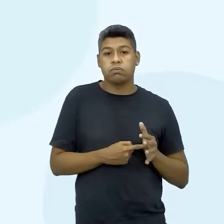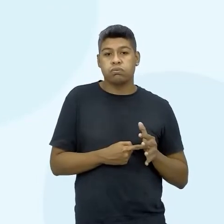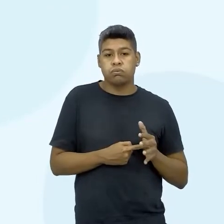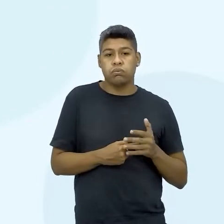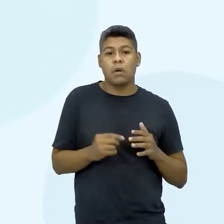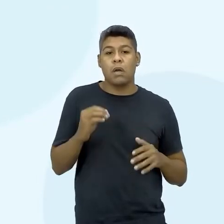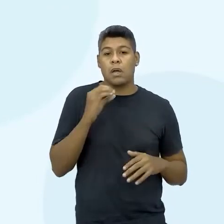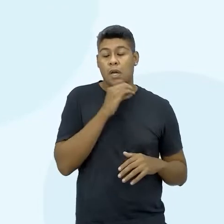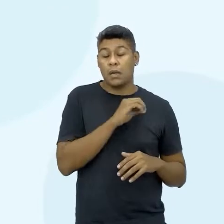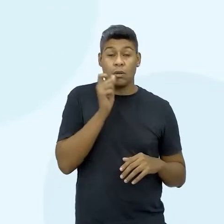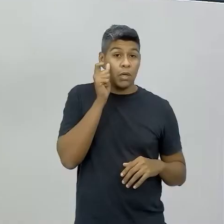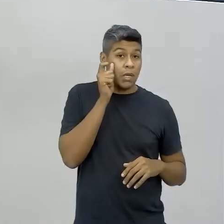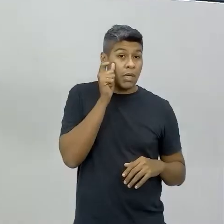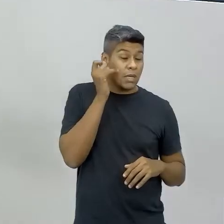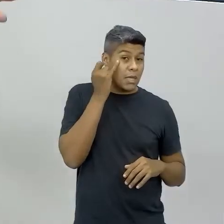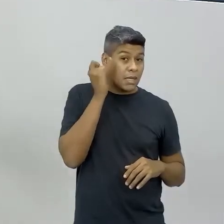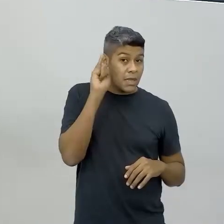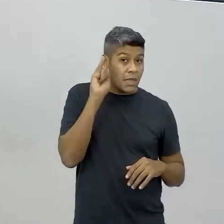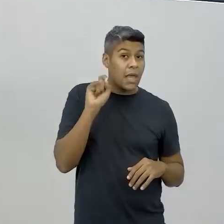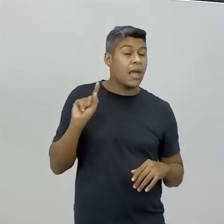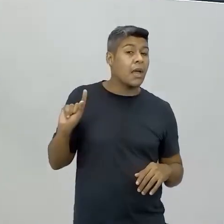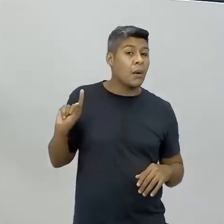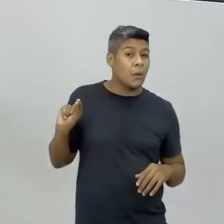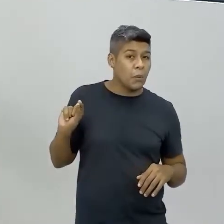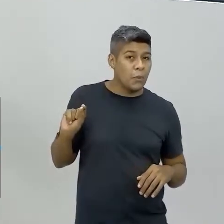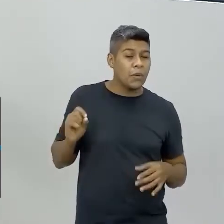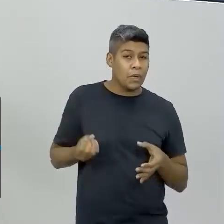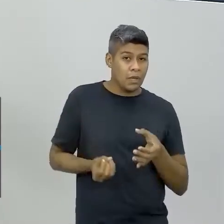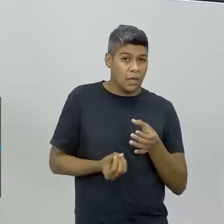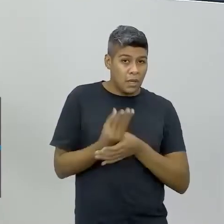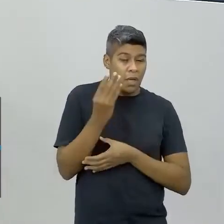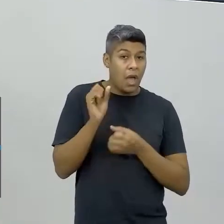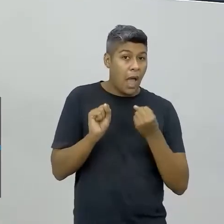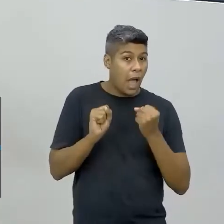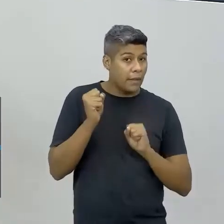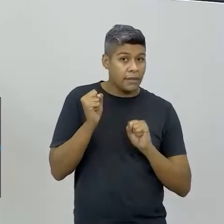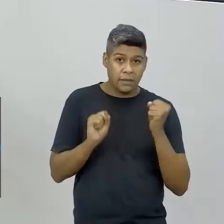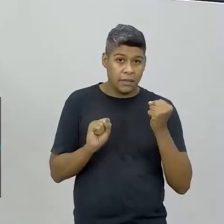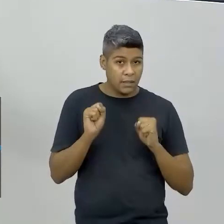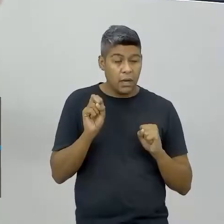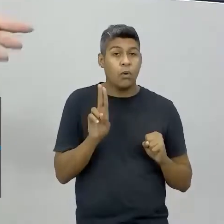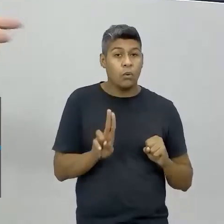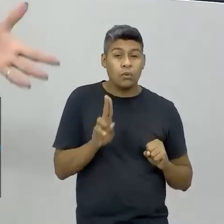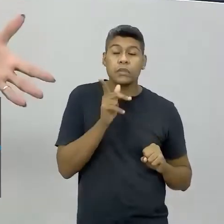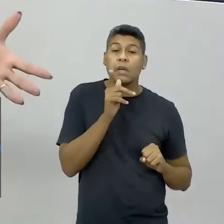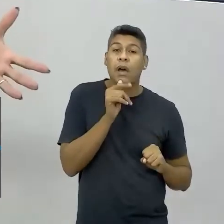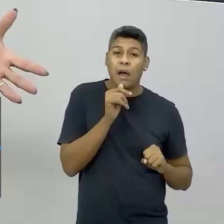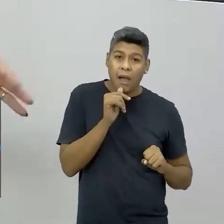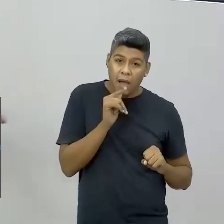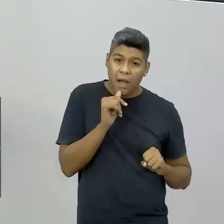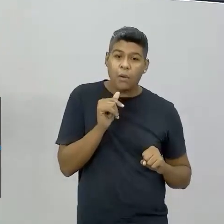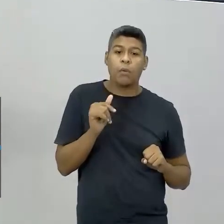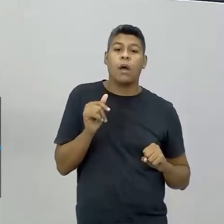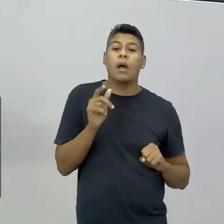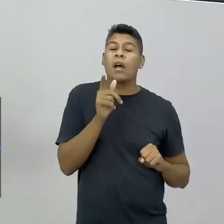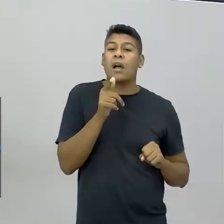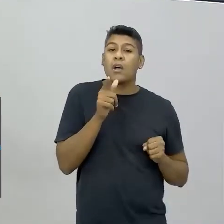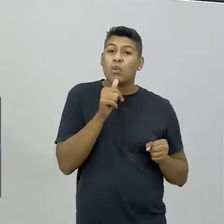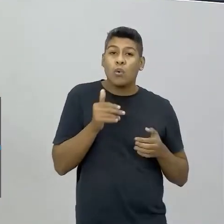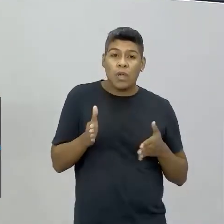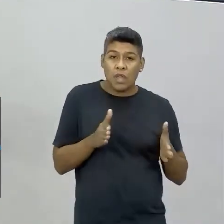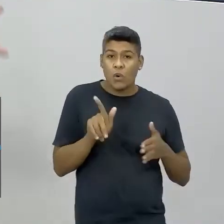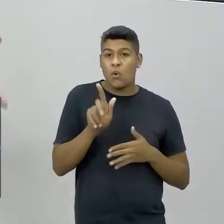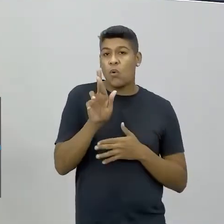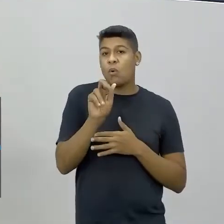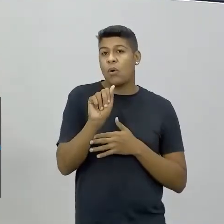Bom, a ideia é, já que a gente não consegue produzir uma usina geotérmica, a gente vai usar a água do jeito que ela está. Então, a gente consegue, por